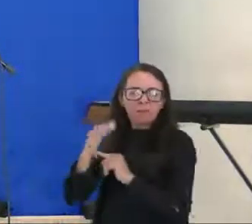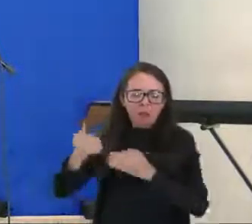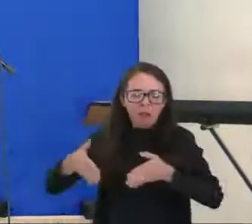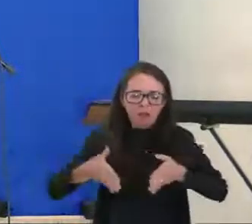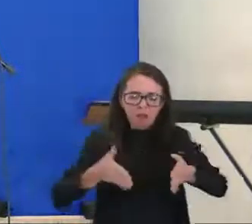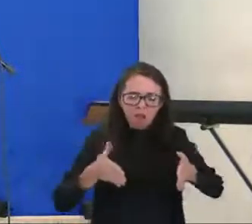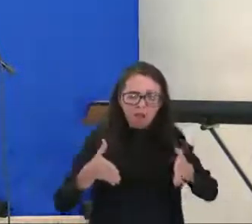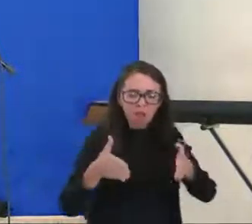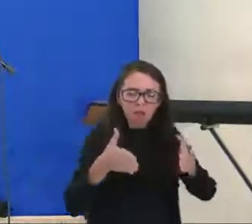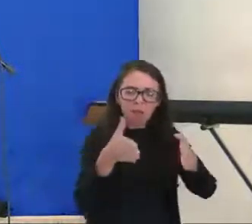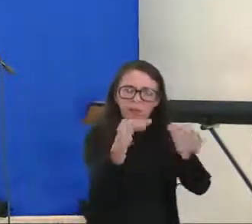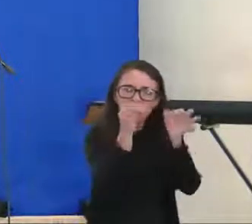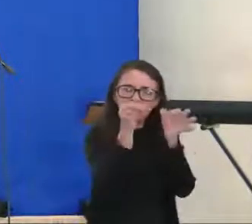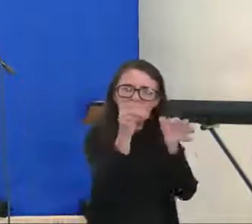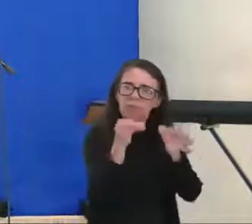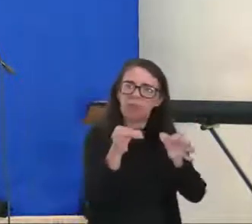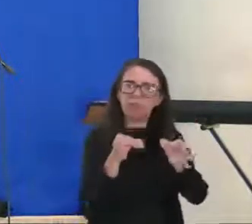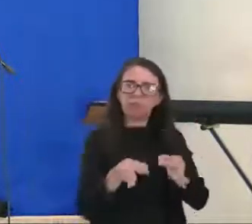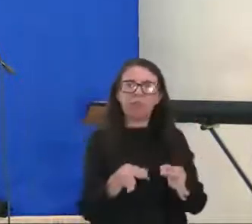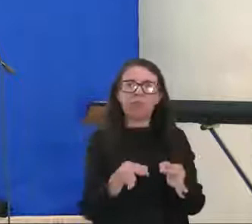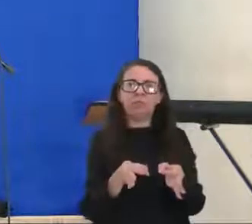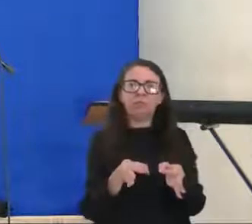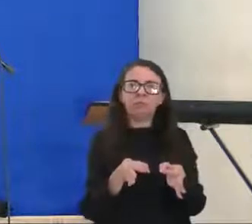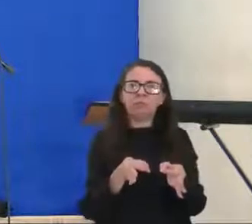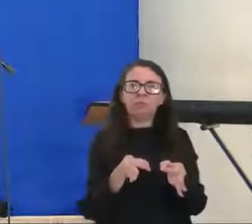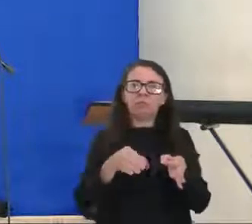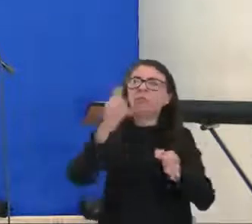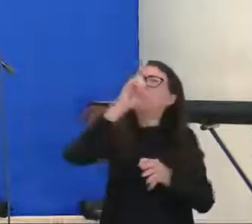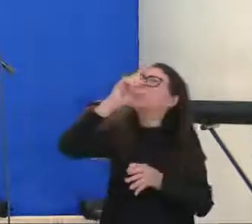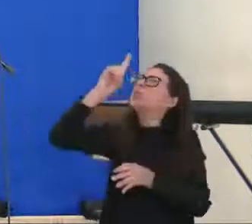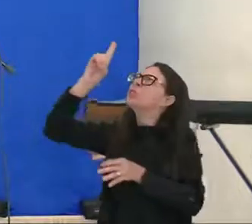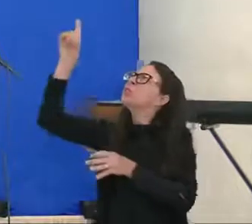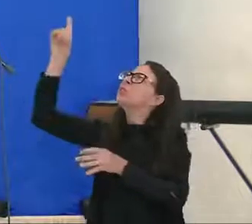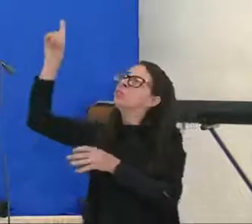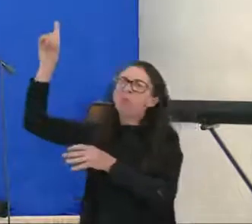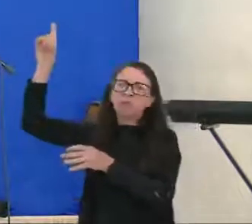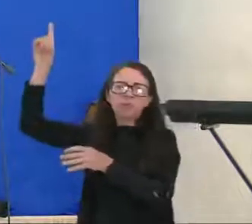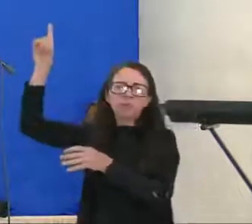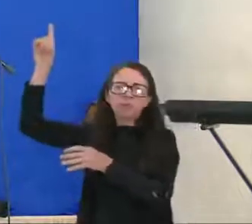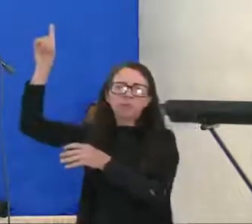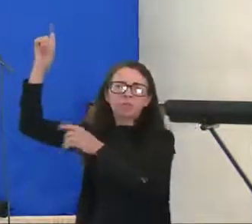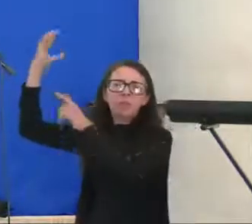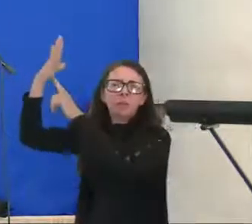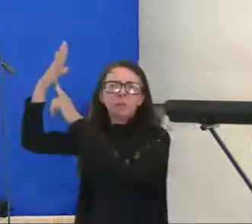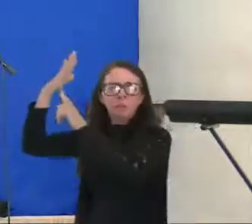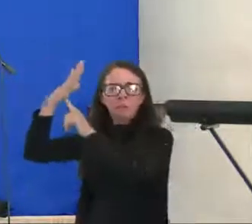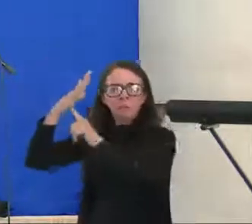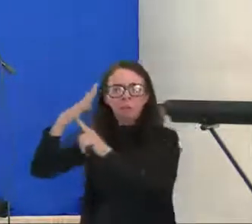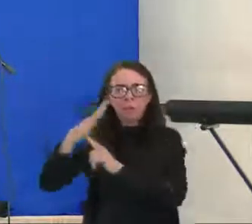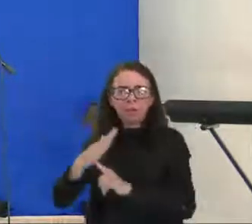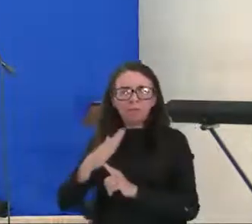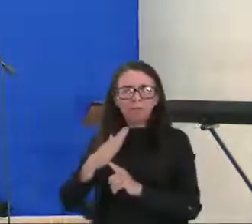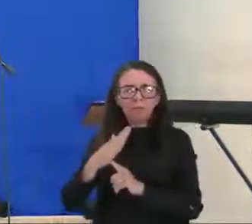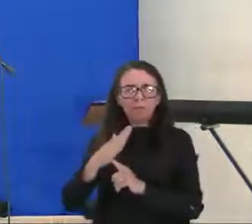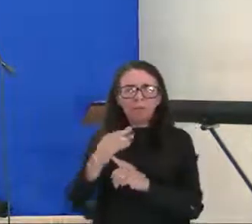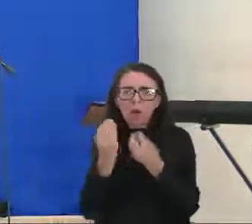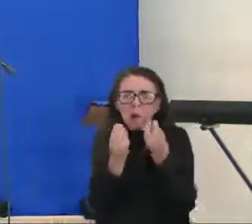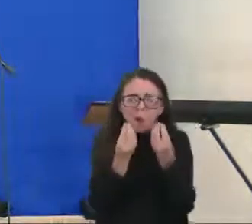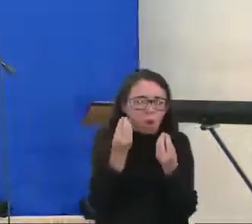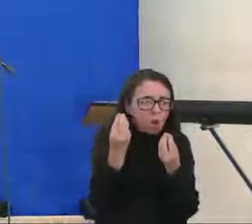Deus. Tudo vamos devolver. Tudo. Não sou nada bonzinho, nada, sou ruim.